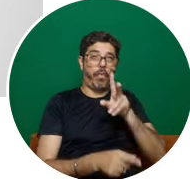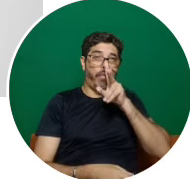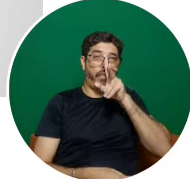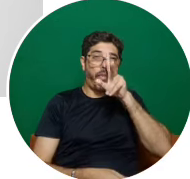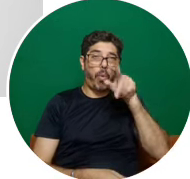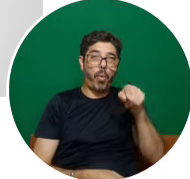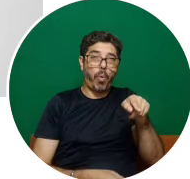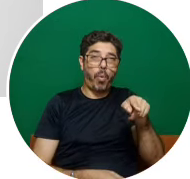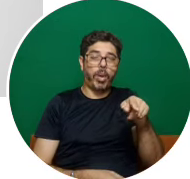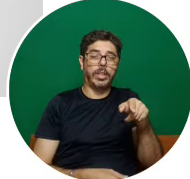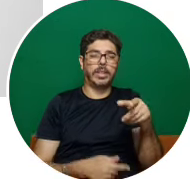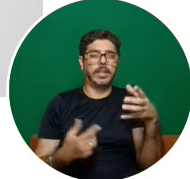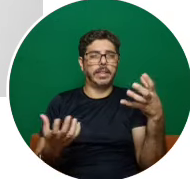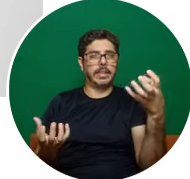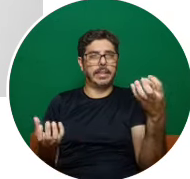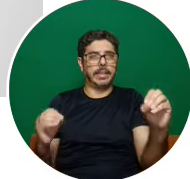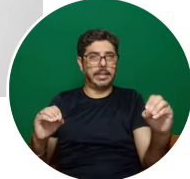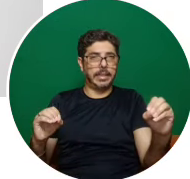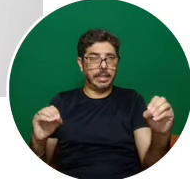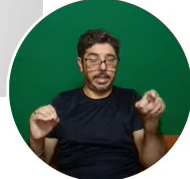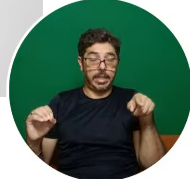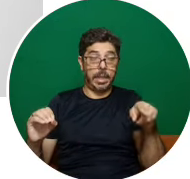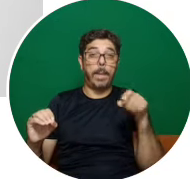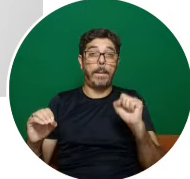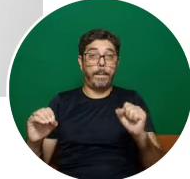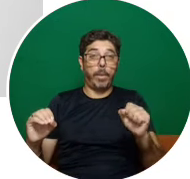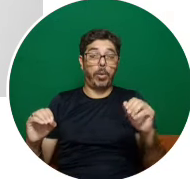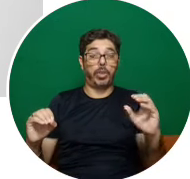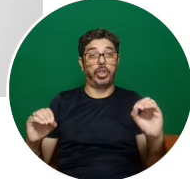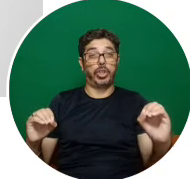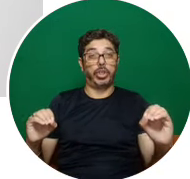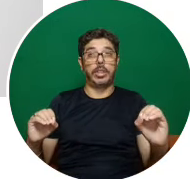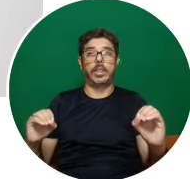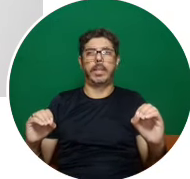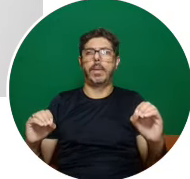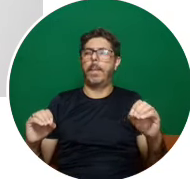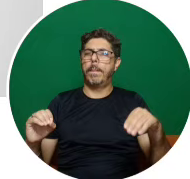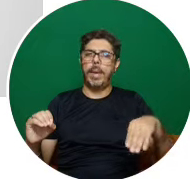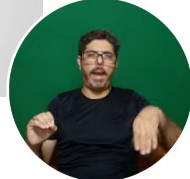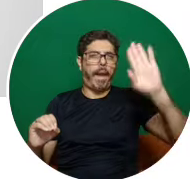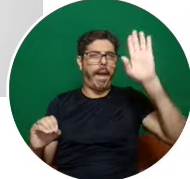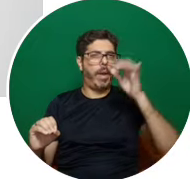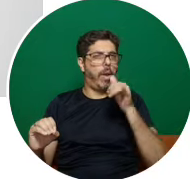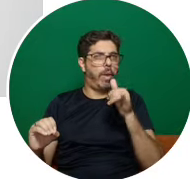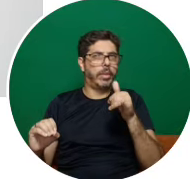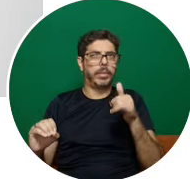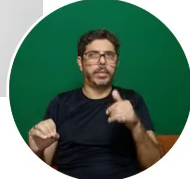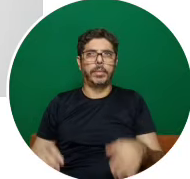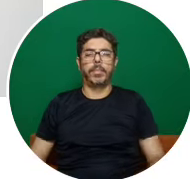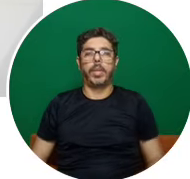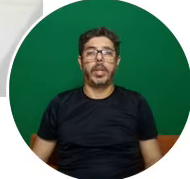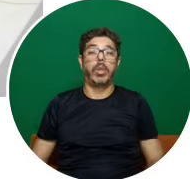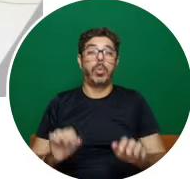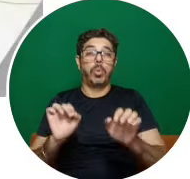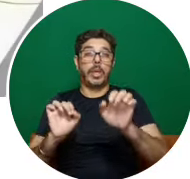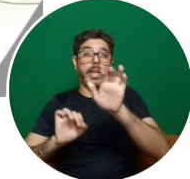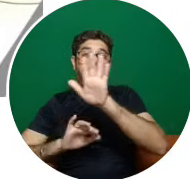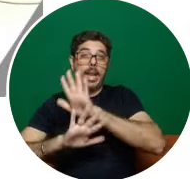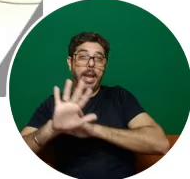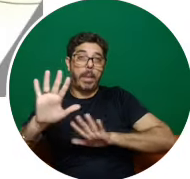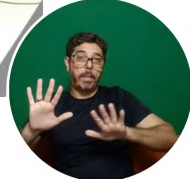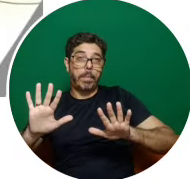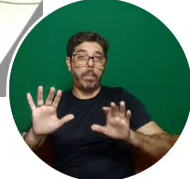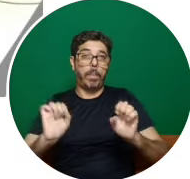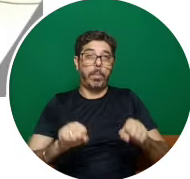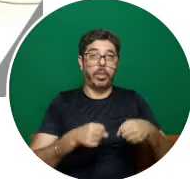elétrica intensa. Se ela é colocada numa posição de potencial elevado, ela pode ter uma alta energia. Campo e potencial